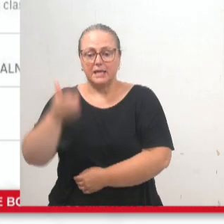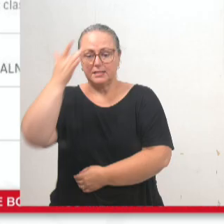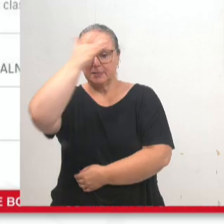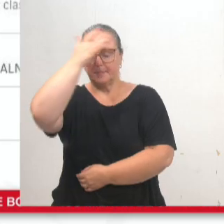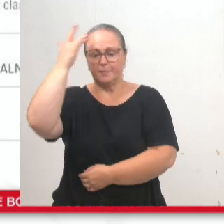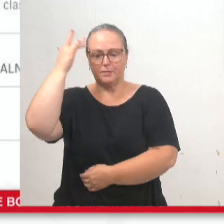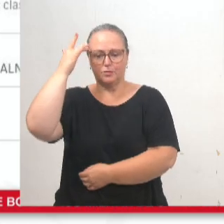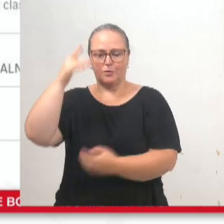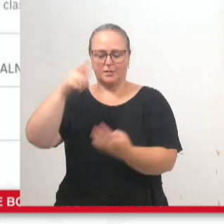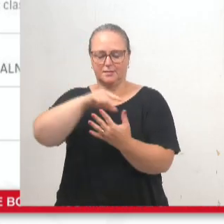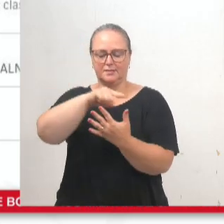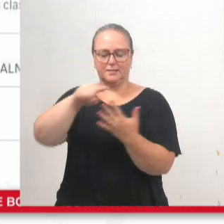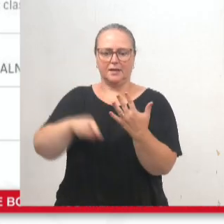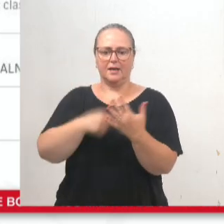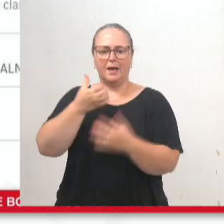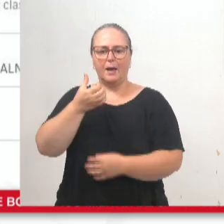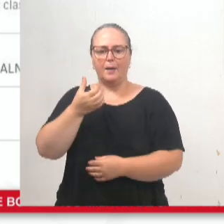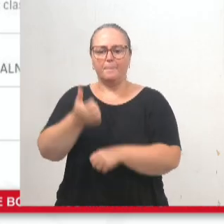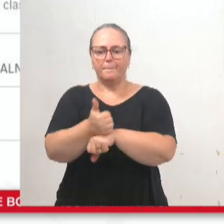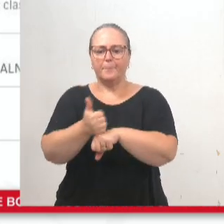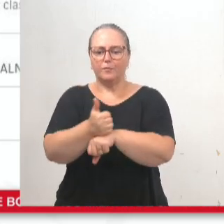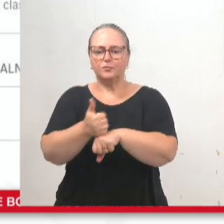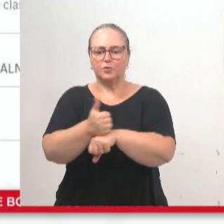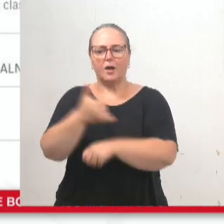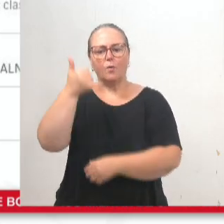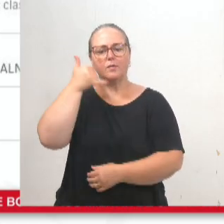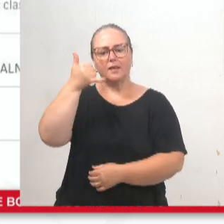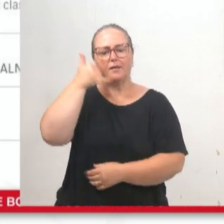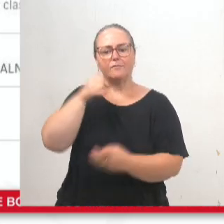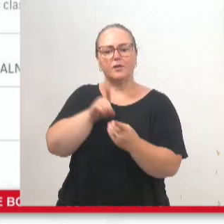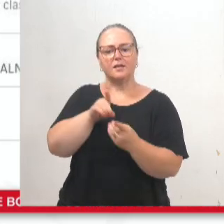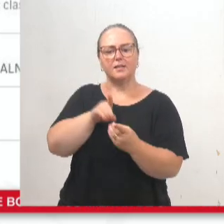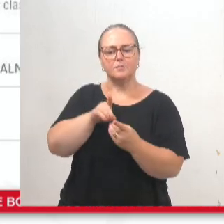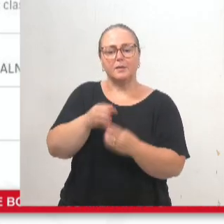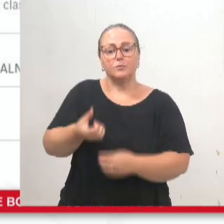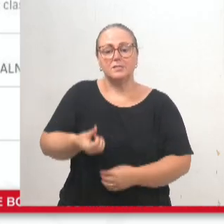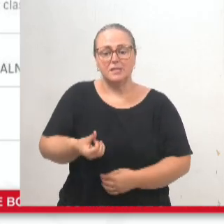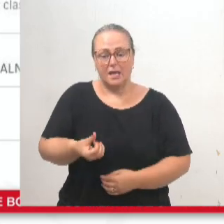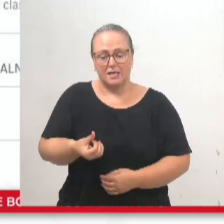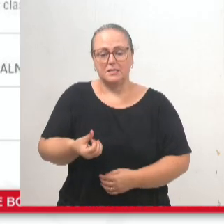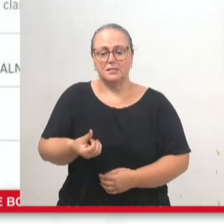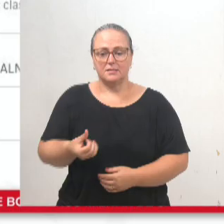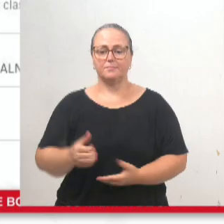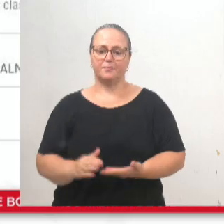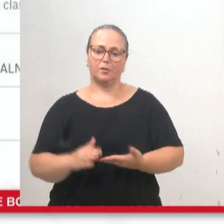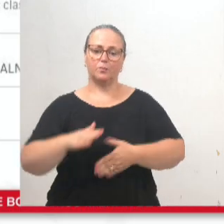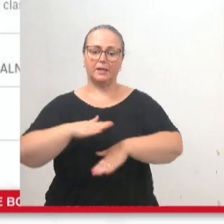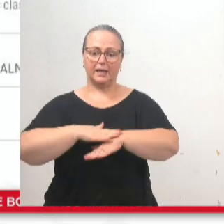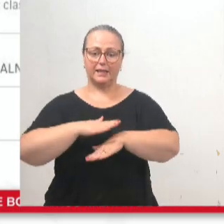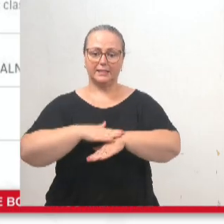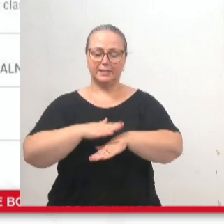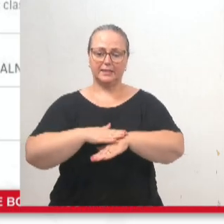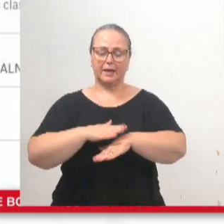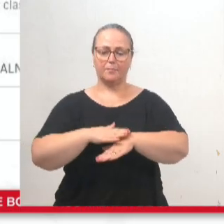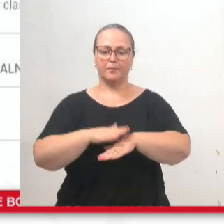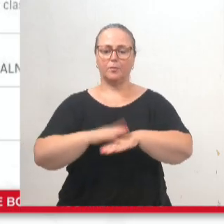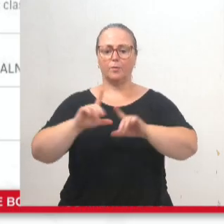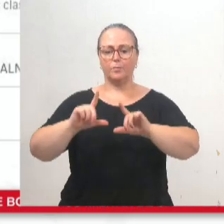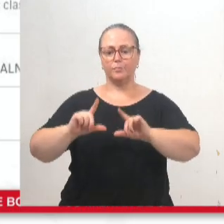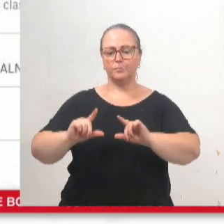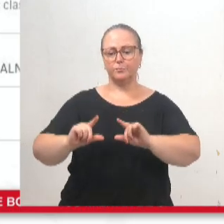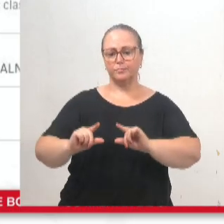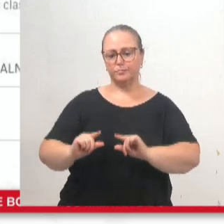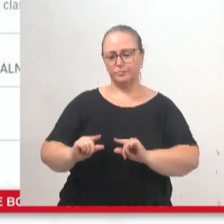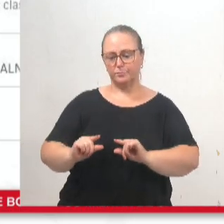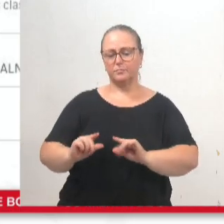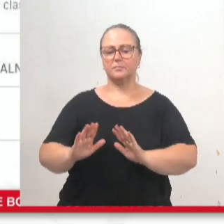ligações perdidas, ela também baixou para 3%. E o tempo de espera média também baixou de 10 para 11 segundos, depois ele reduziu para